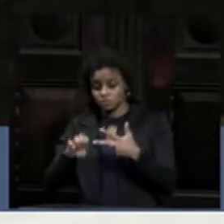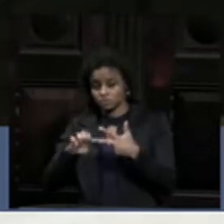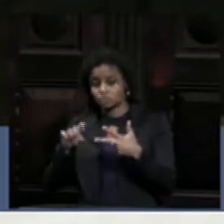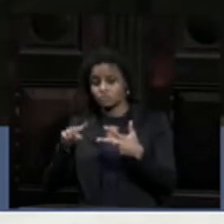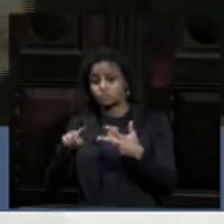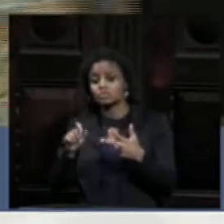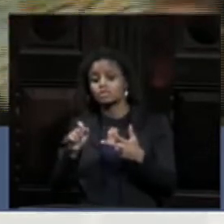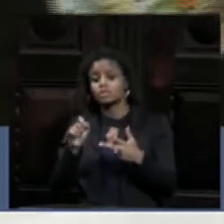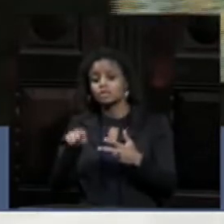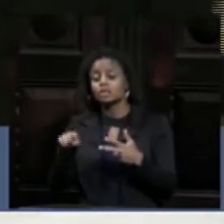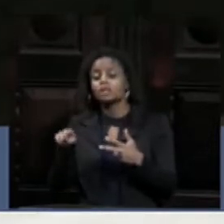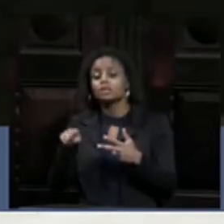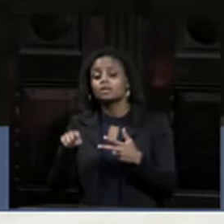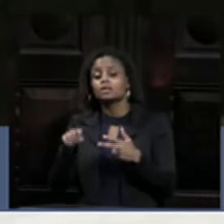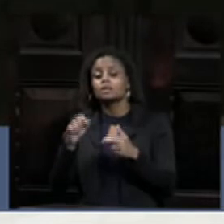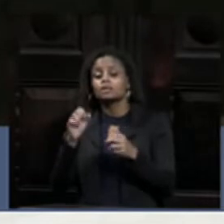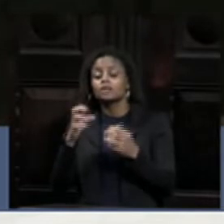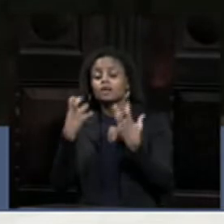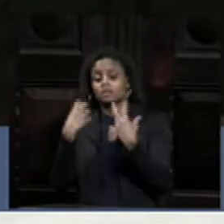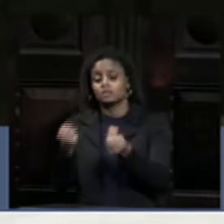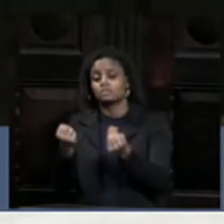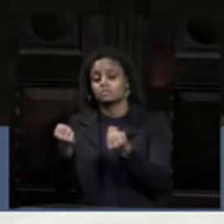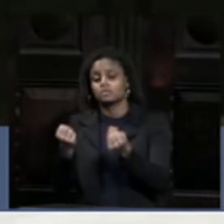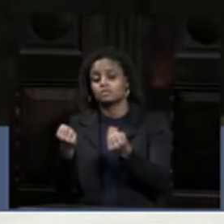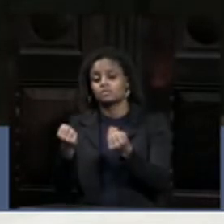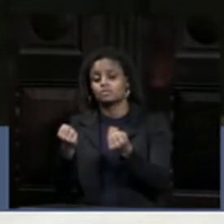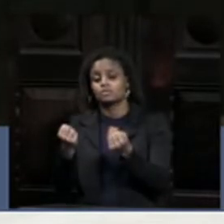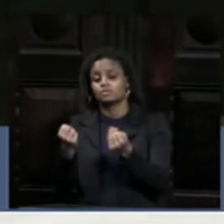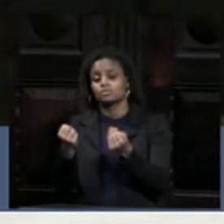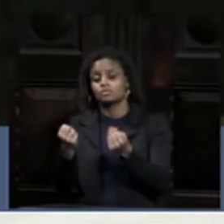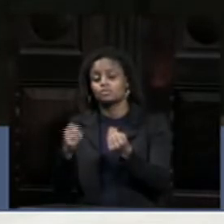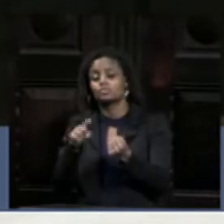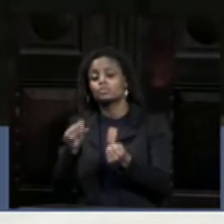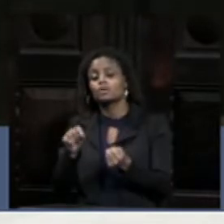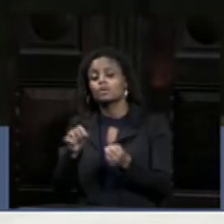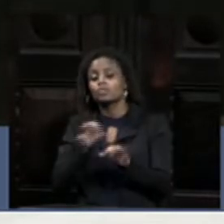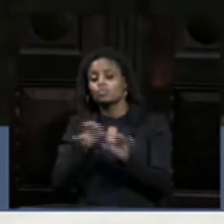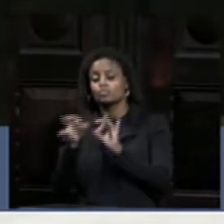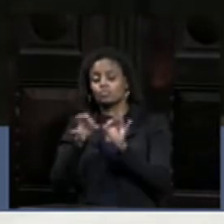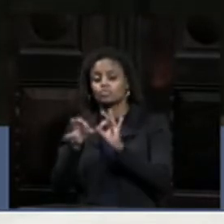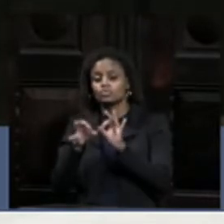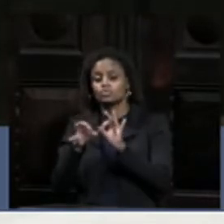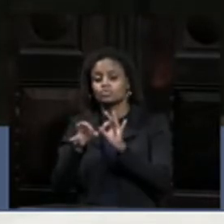FAETEC, concordaram com o projeto original. Ou seja, o